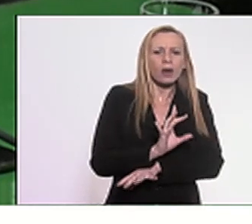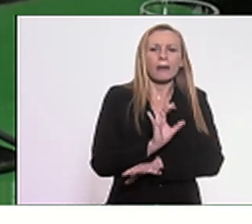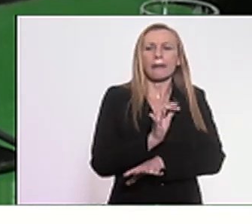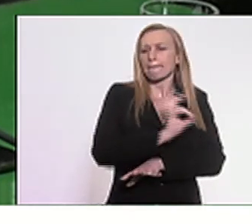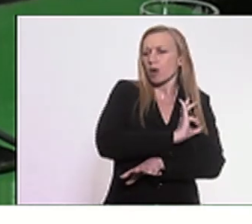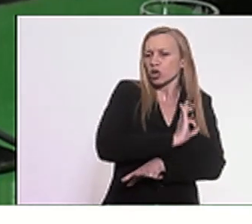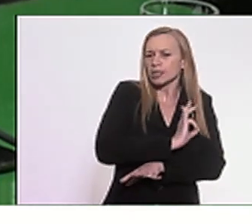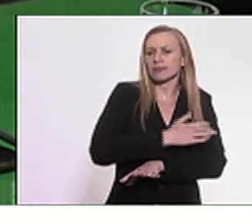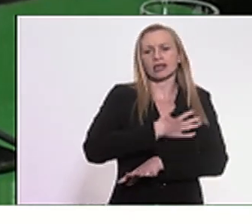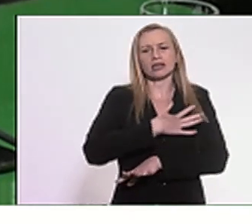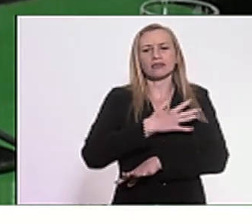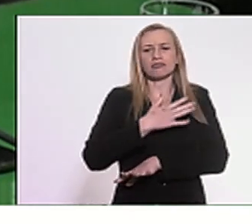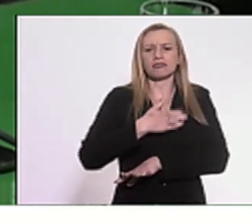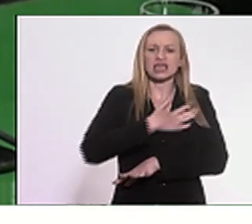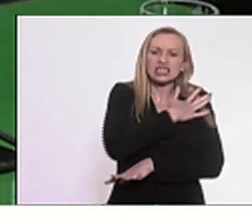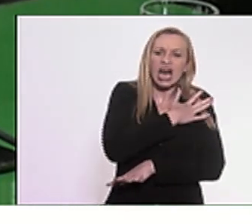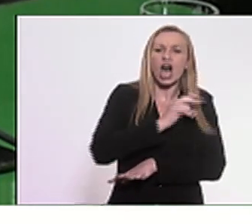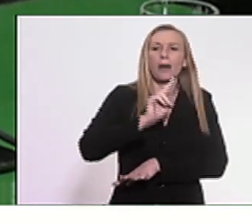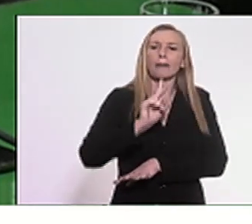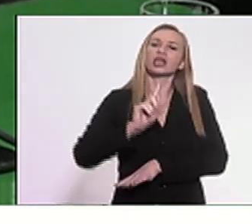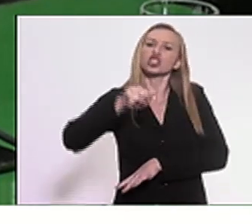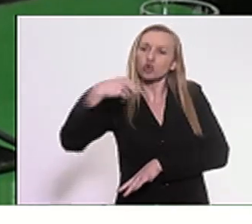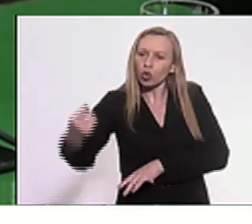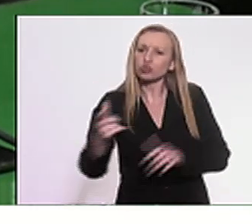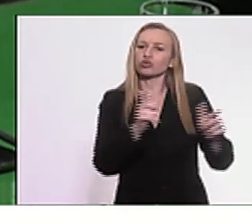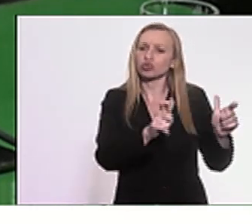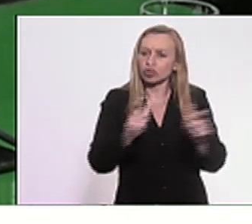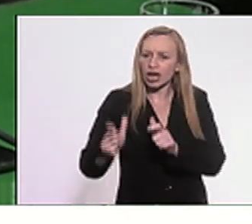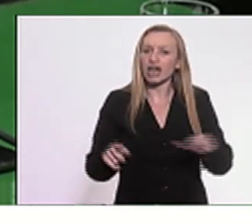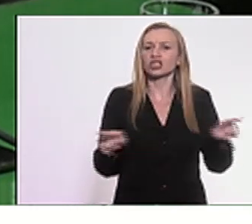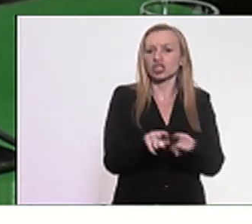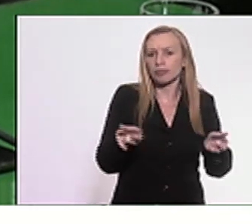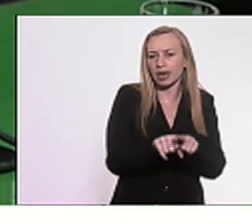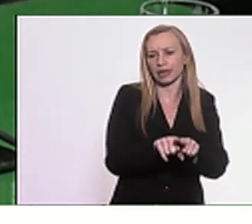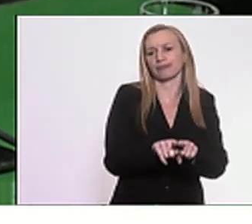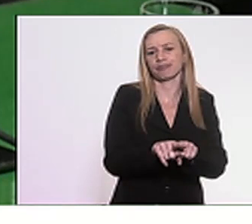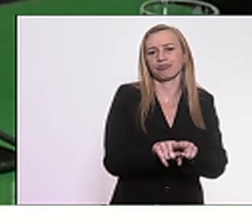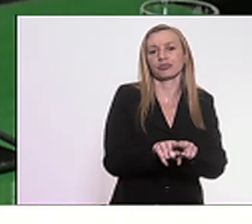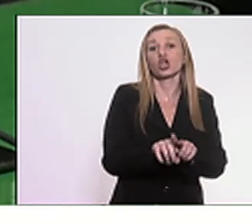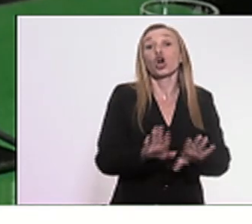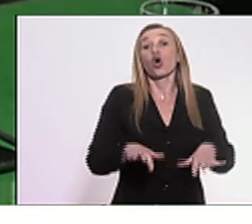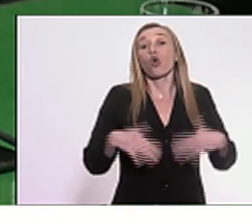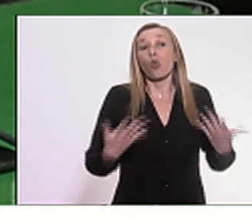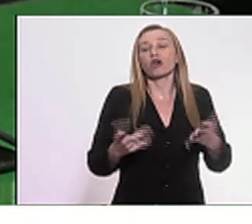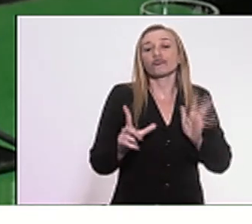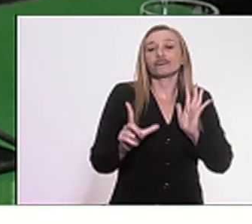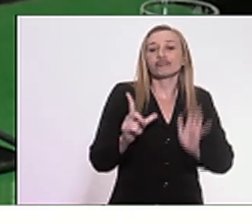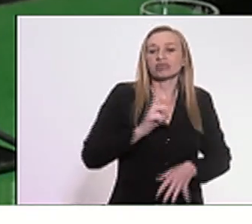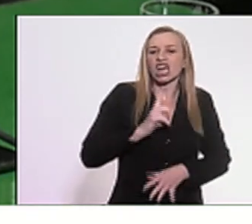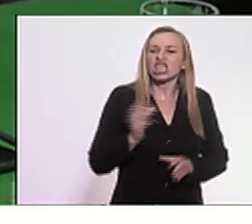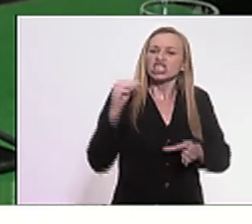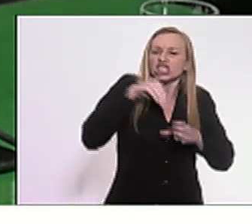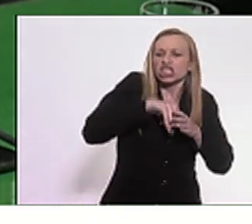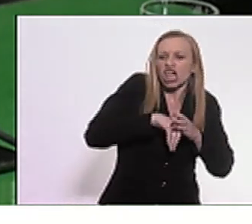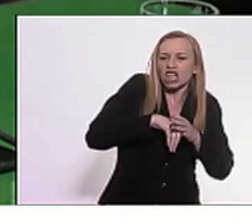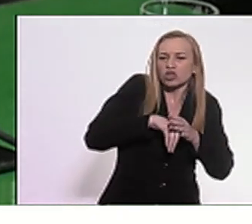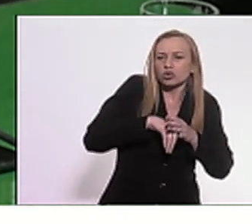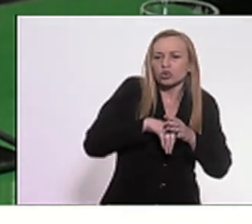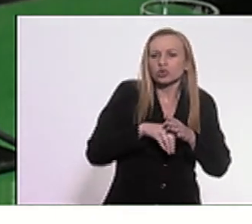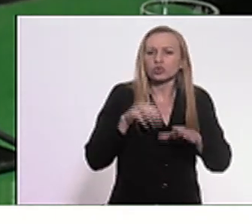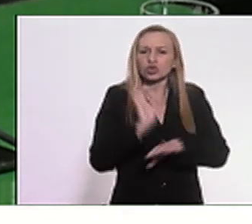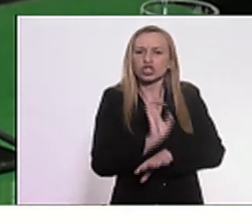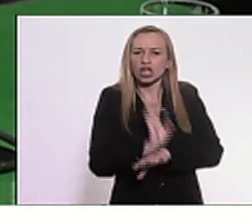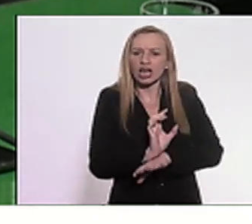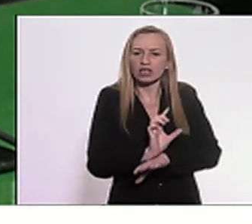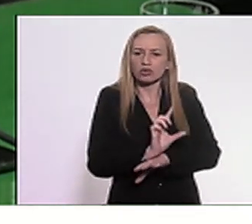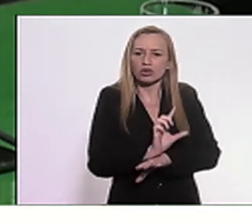Polícia Militar, mas em outros órgãos também, sobretudo quando se tem, dentro da estrutura do Estado,